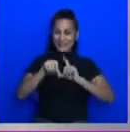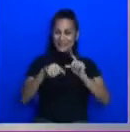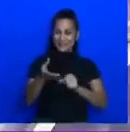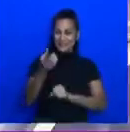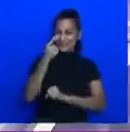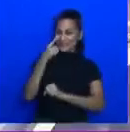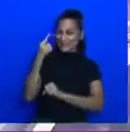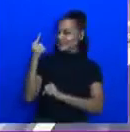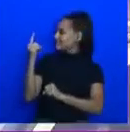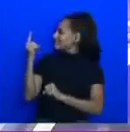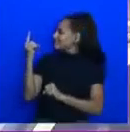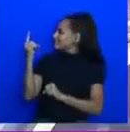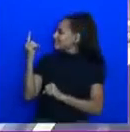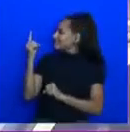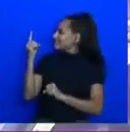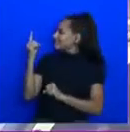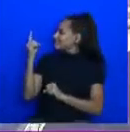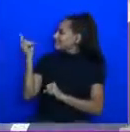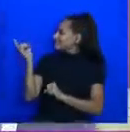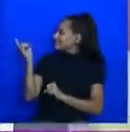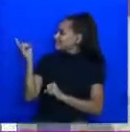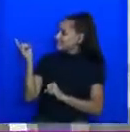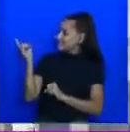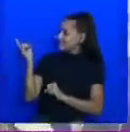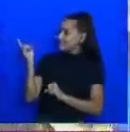Bolas posicionadas, valendo.